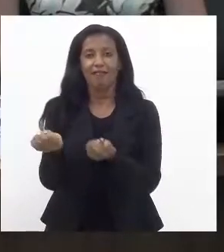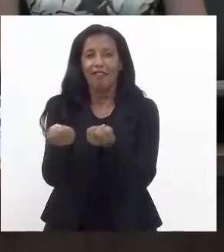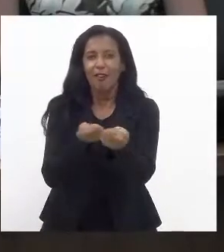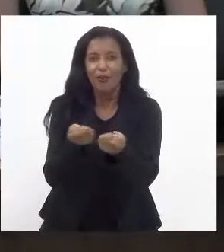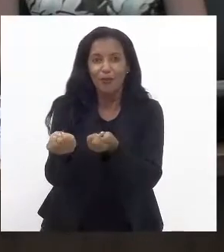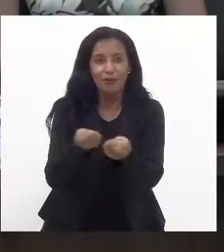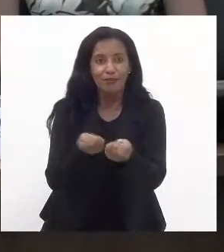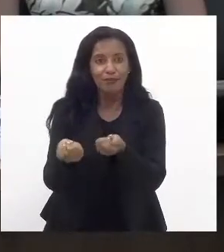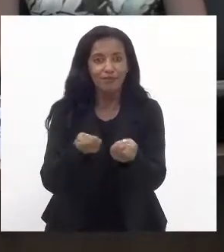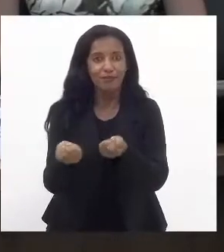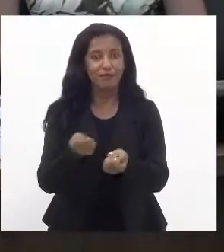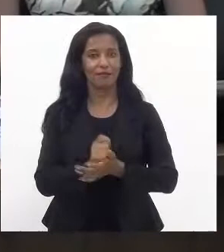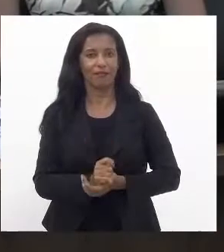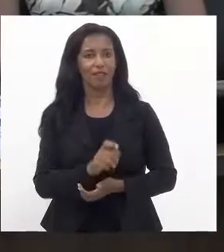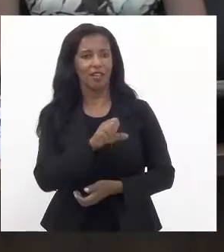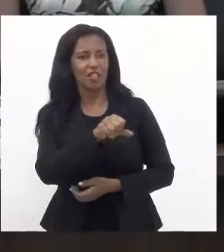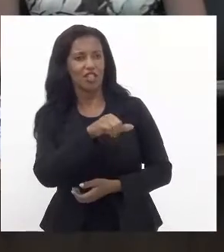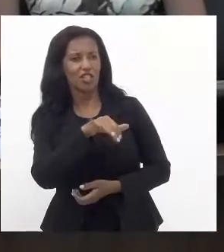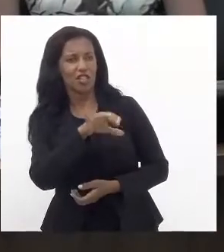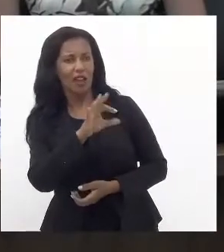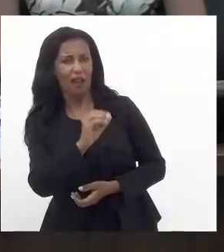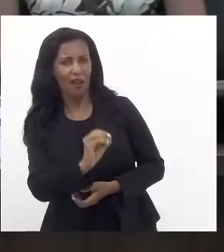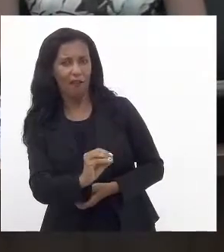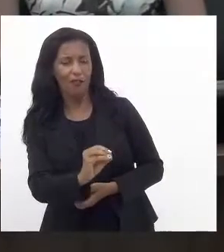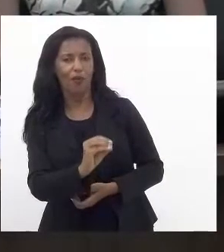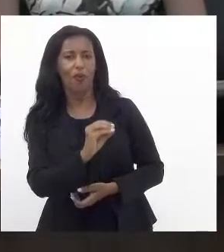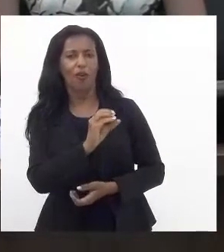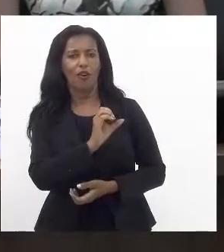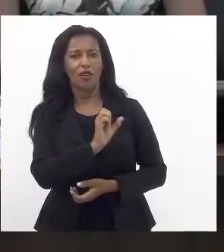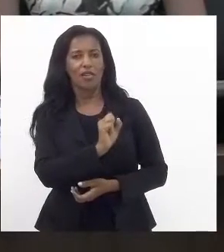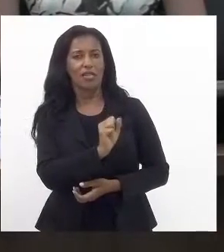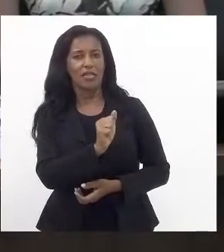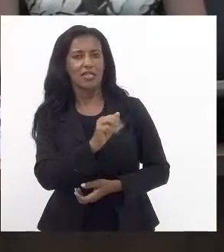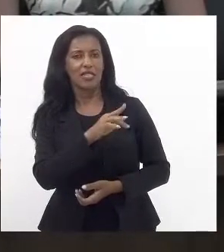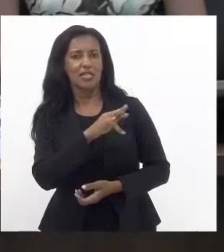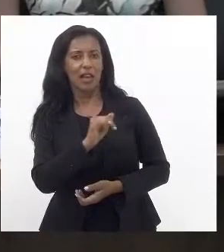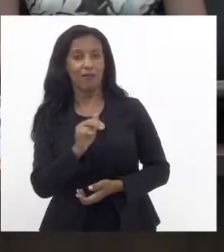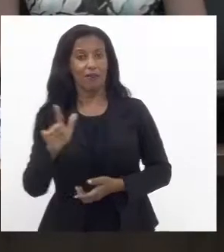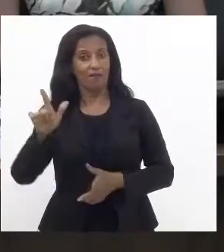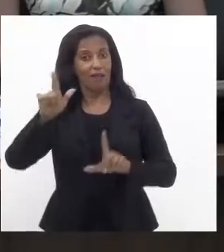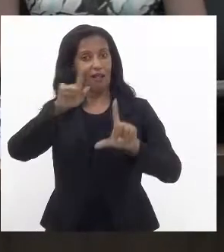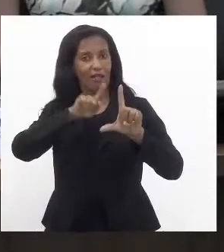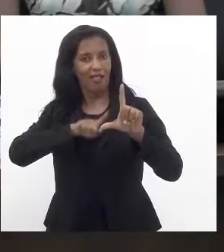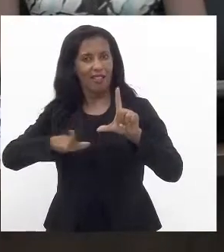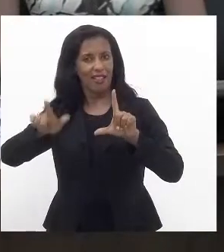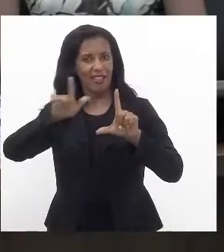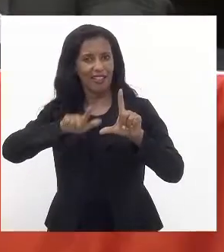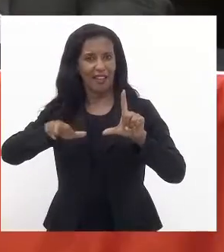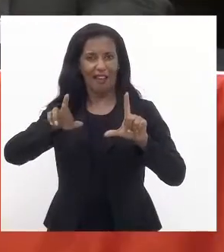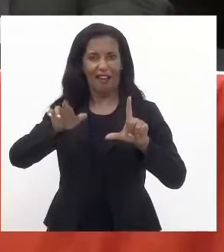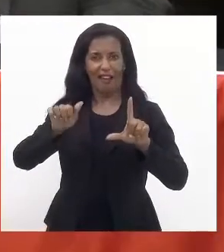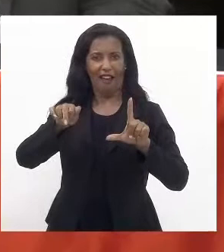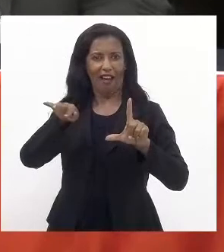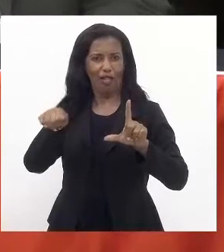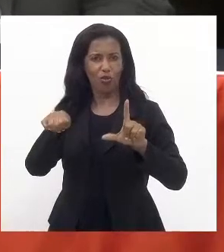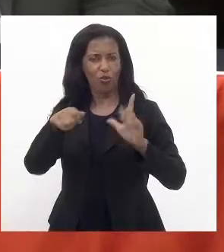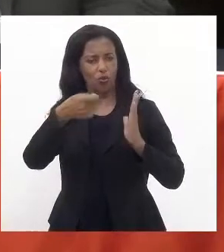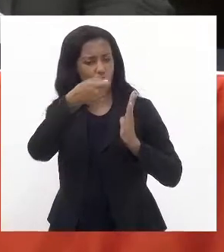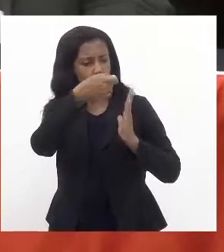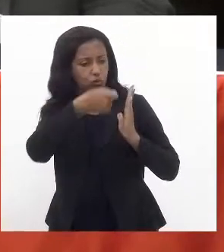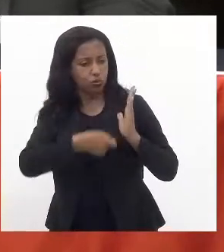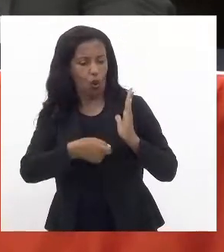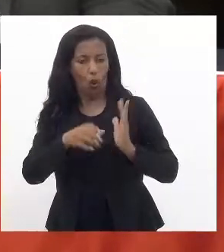economia, Scaffio, Toque e Safra. Na literatura, Radum An-Nassar, que escreveu Um Copo